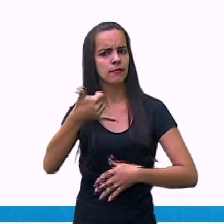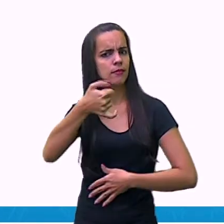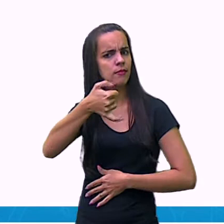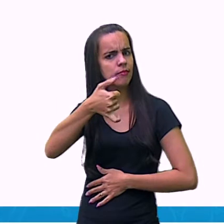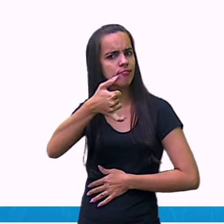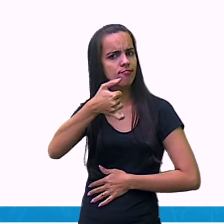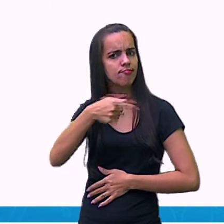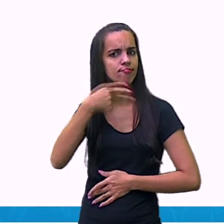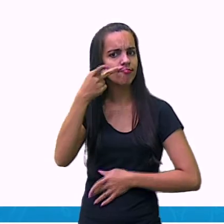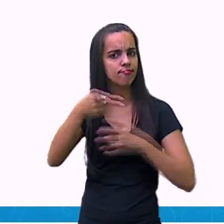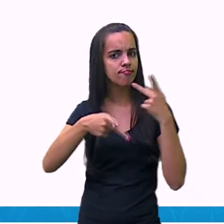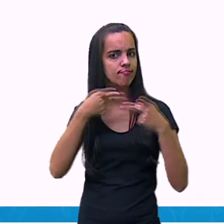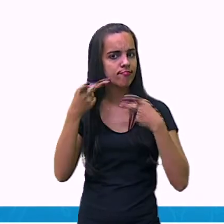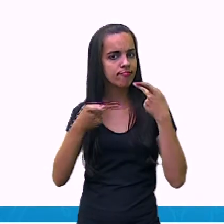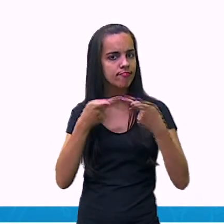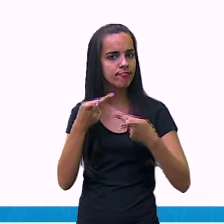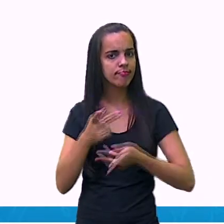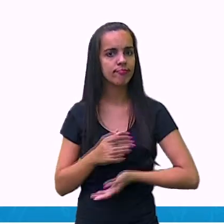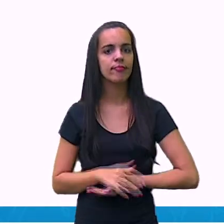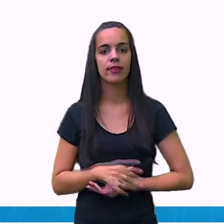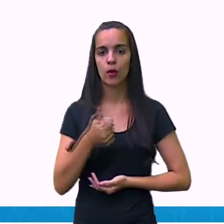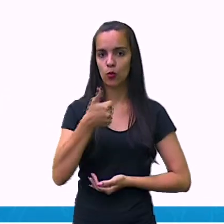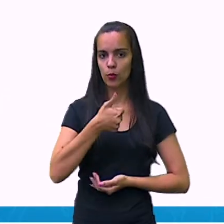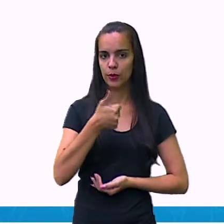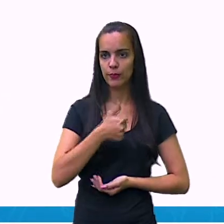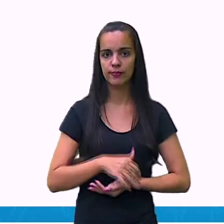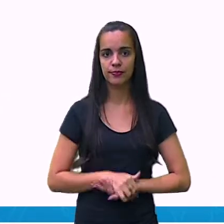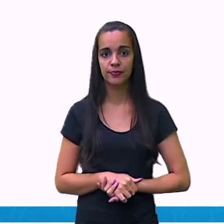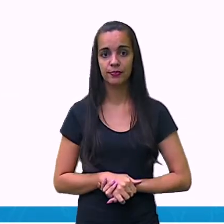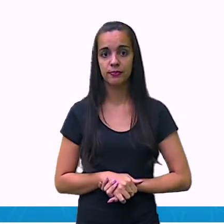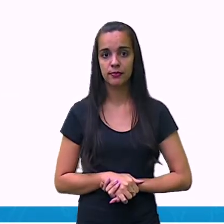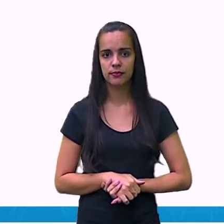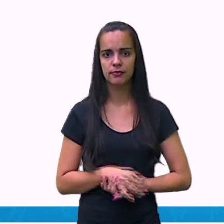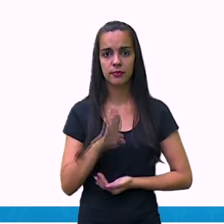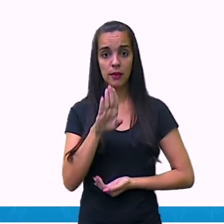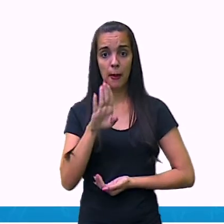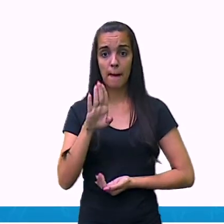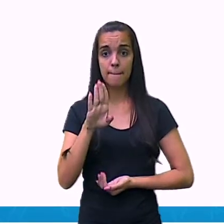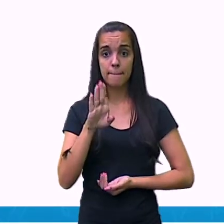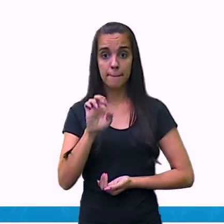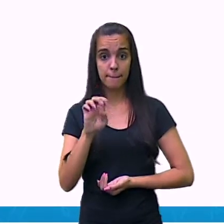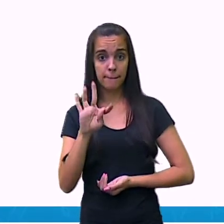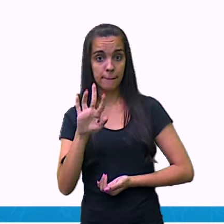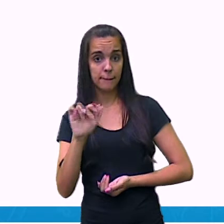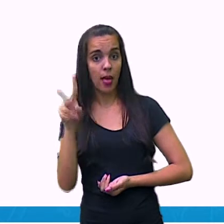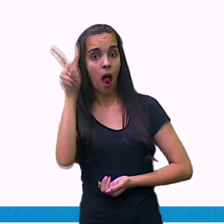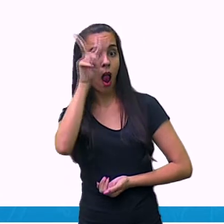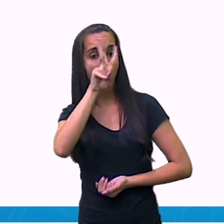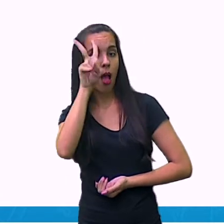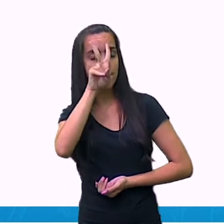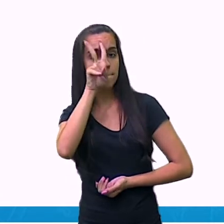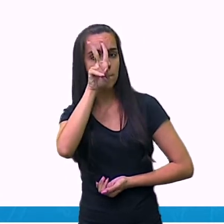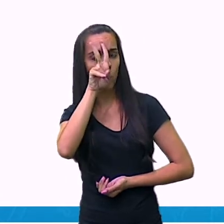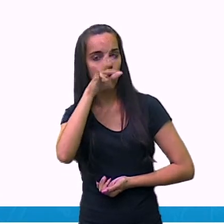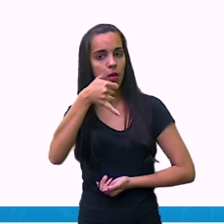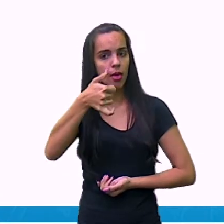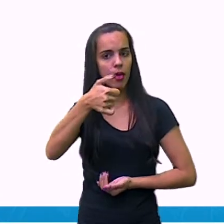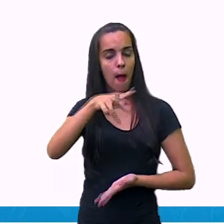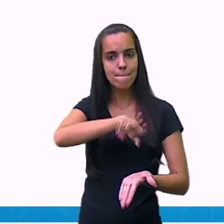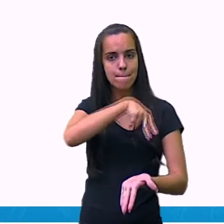caneta falante e depois? Beta lembrou que a caneta caiu